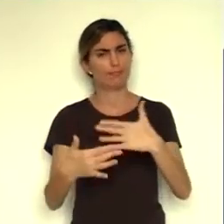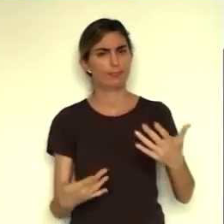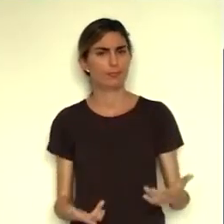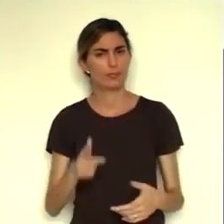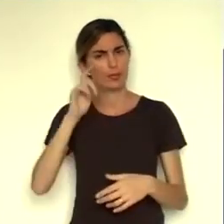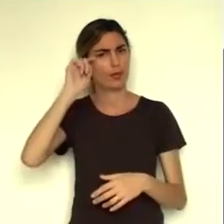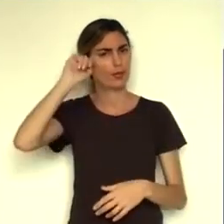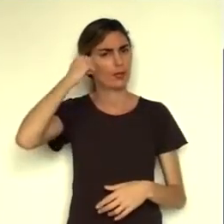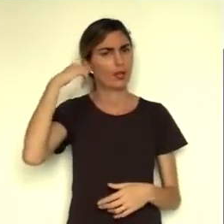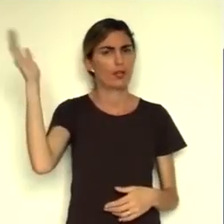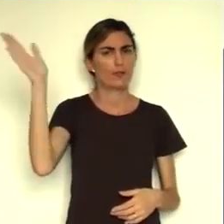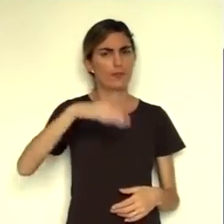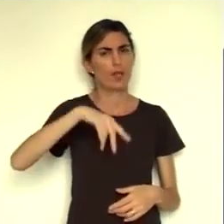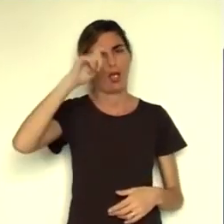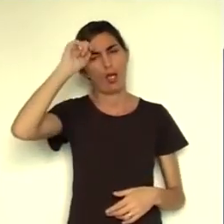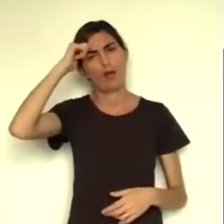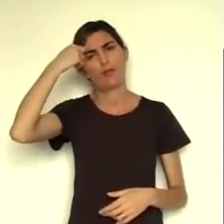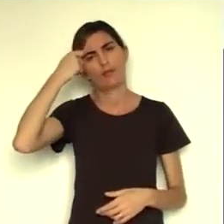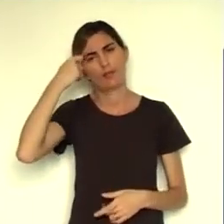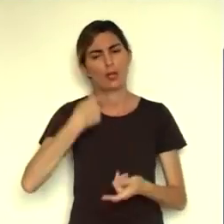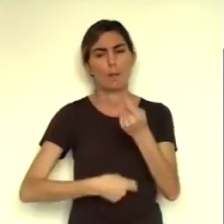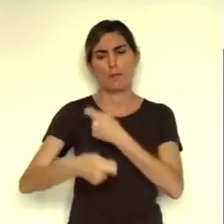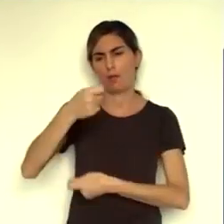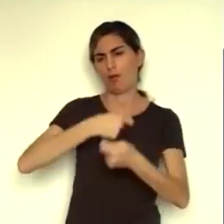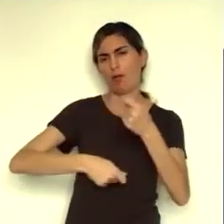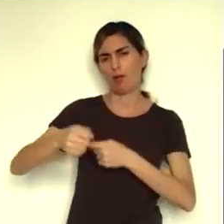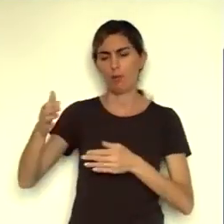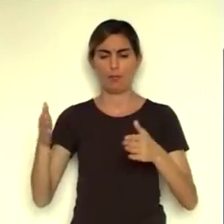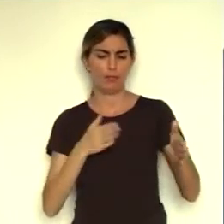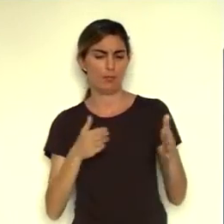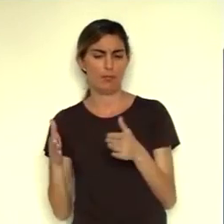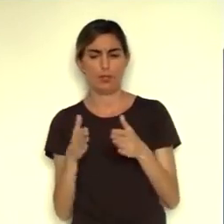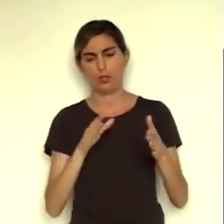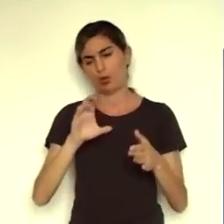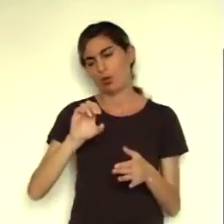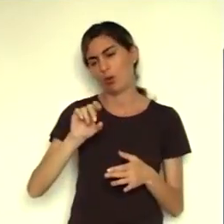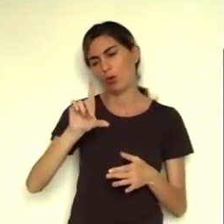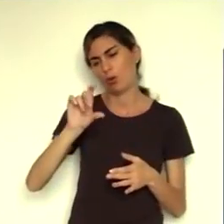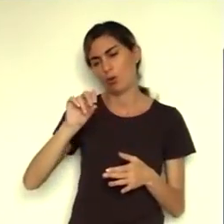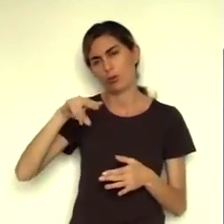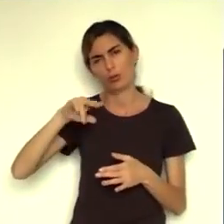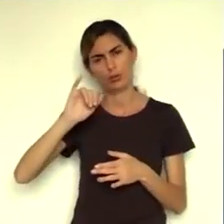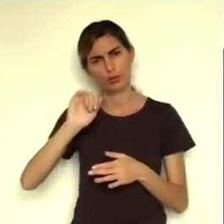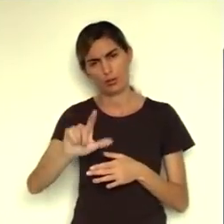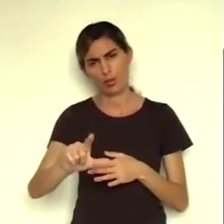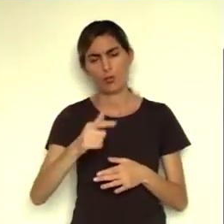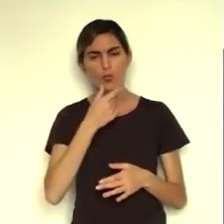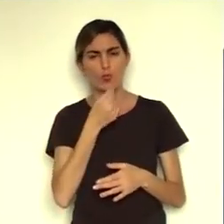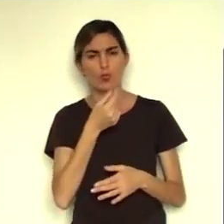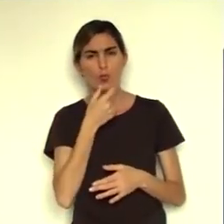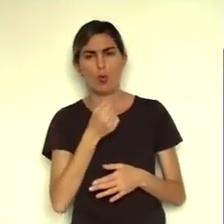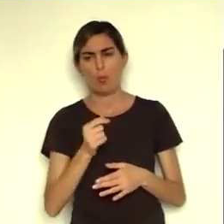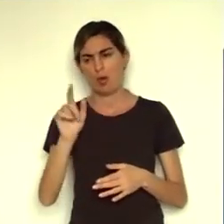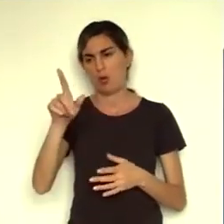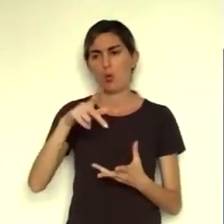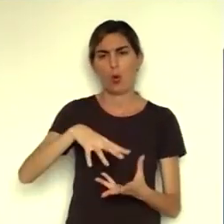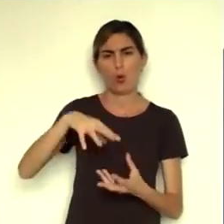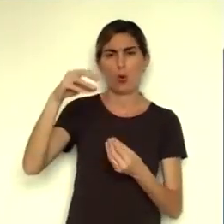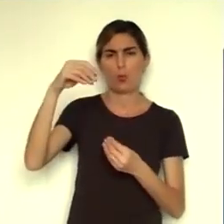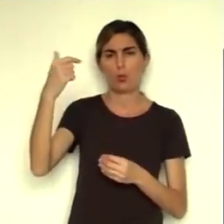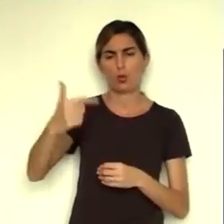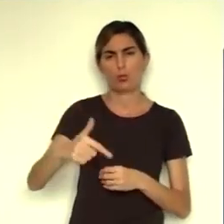processo, né? O negro vindo da África como mercadoria durante o período colonial era considerado um homem sem